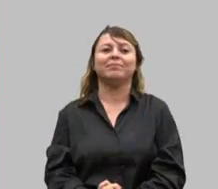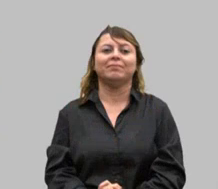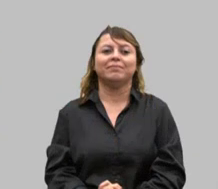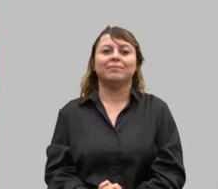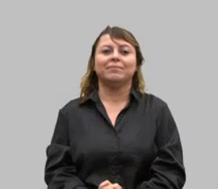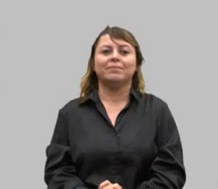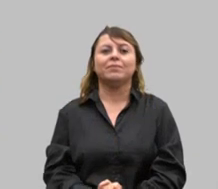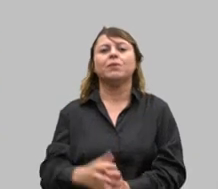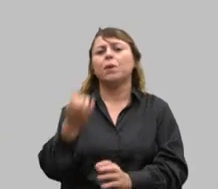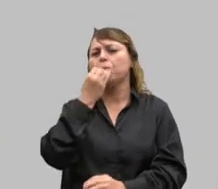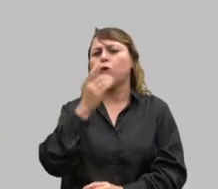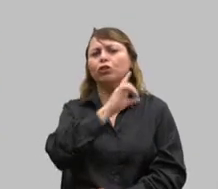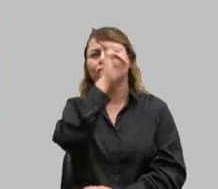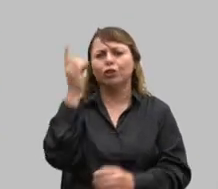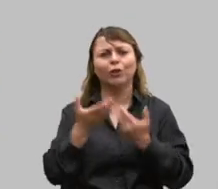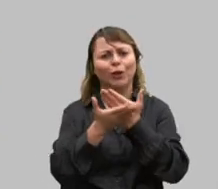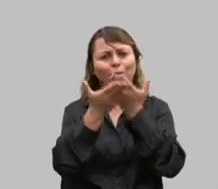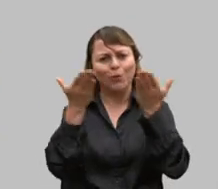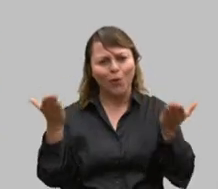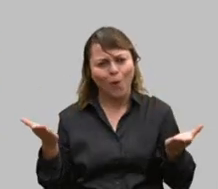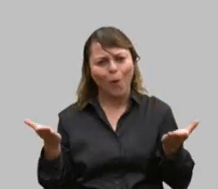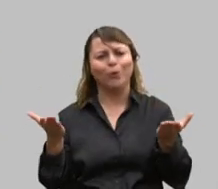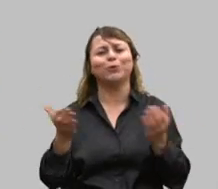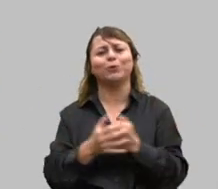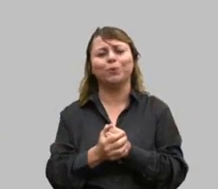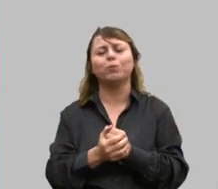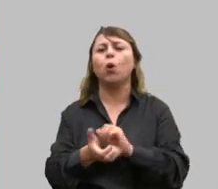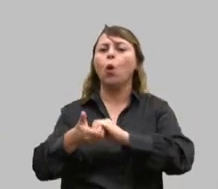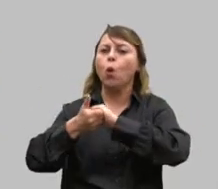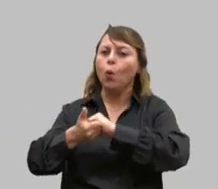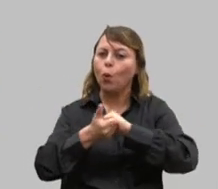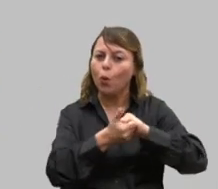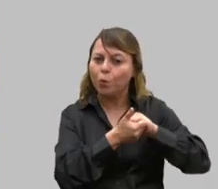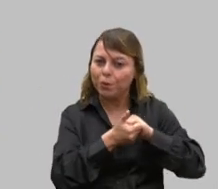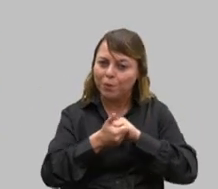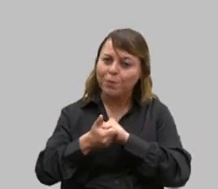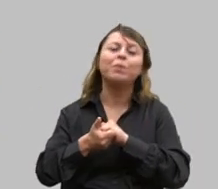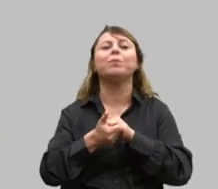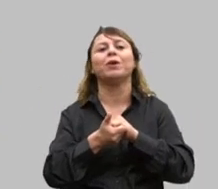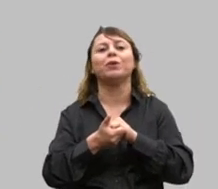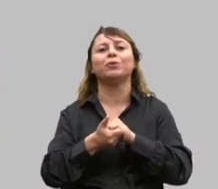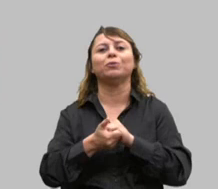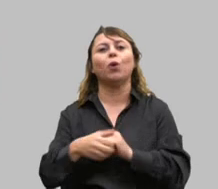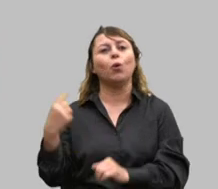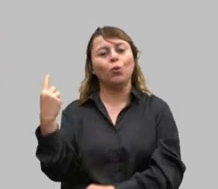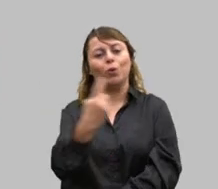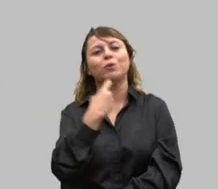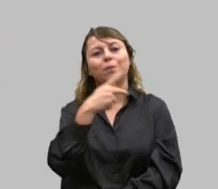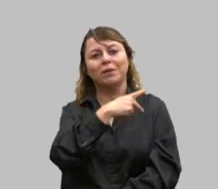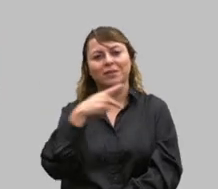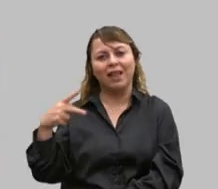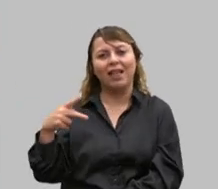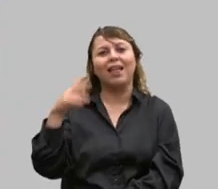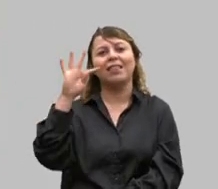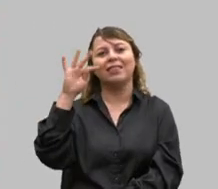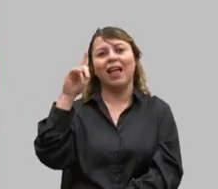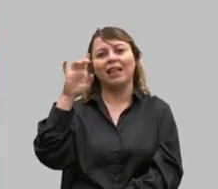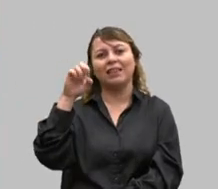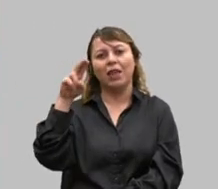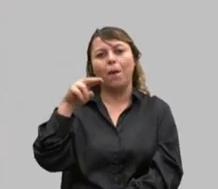Bom dia a todos bom dia a todos cumprimento nosso Presidente Tadeu Martins